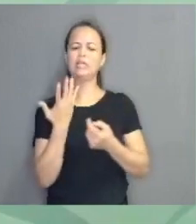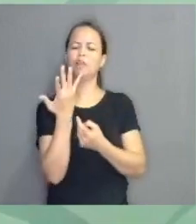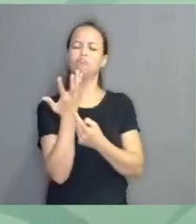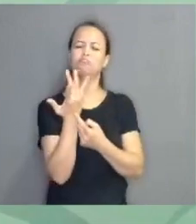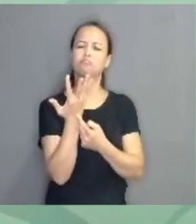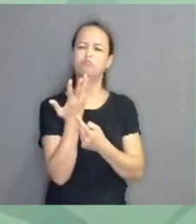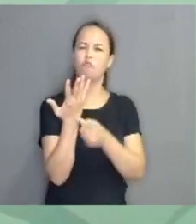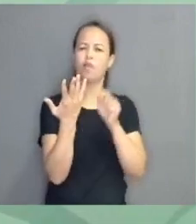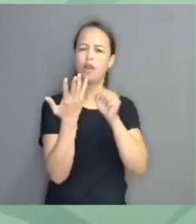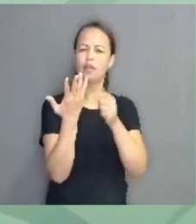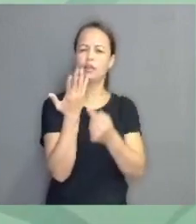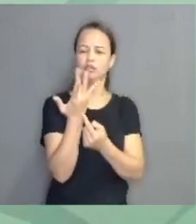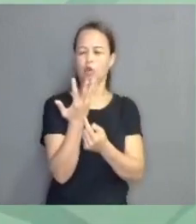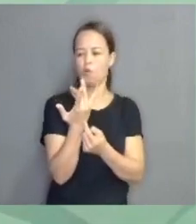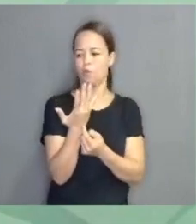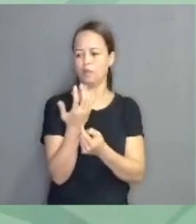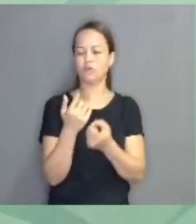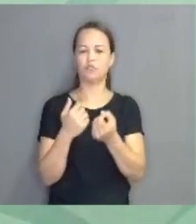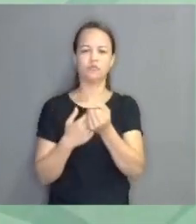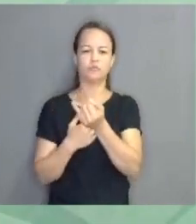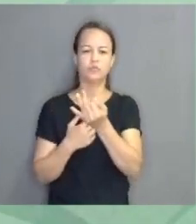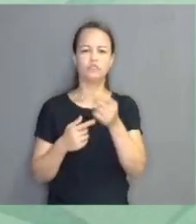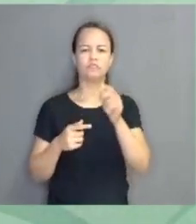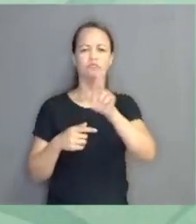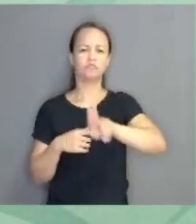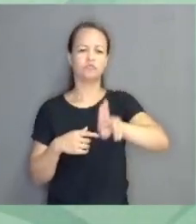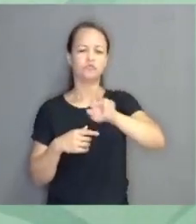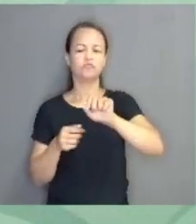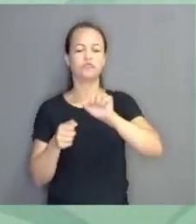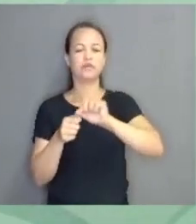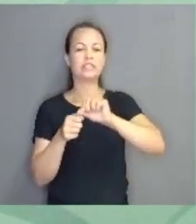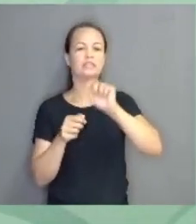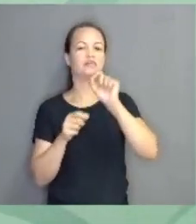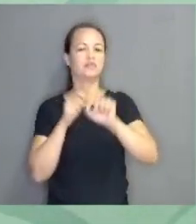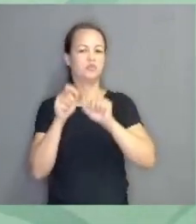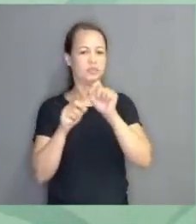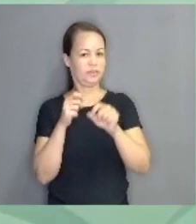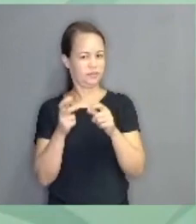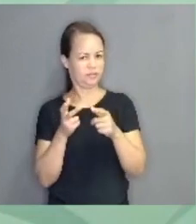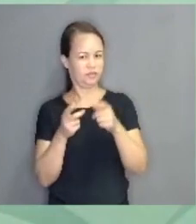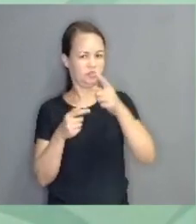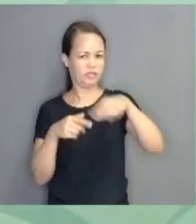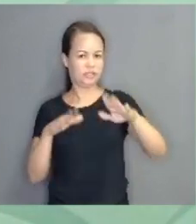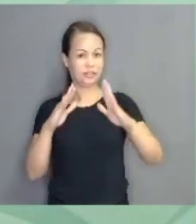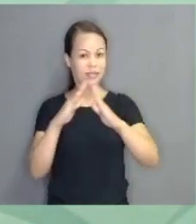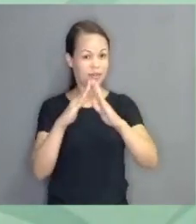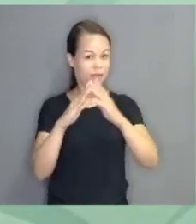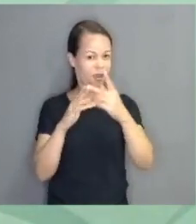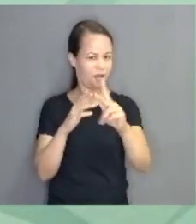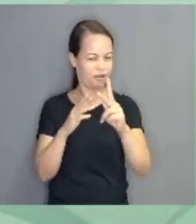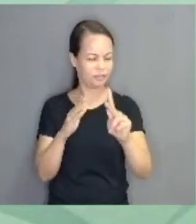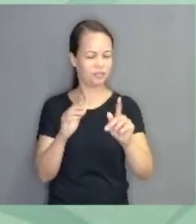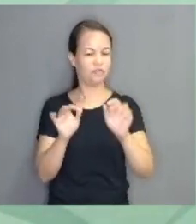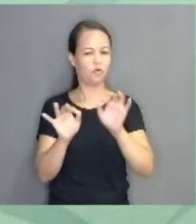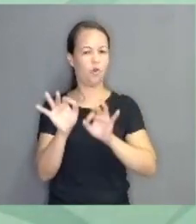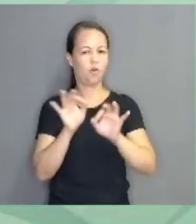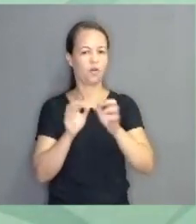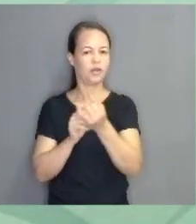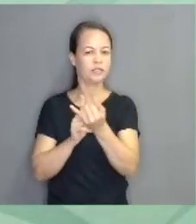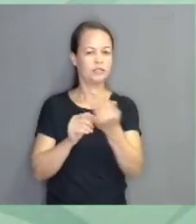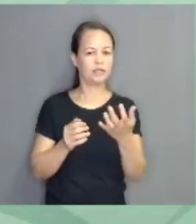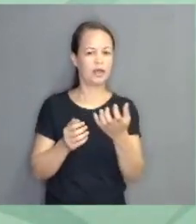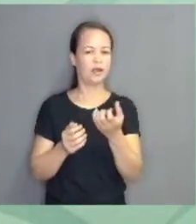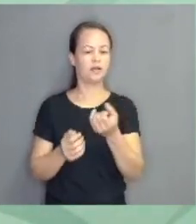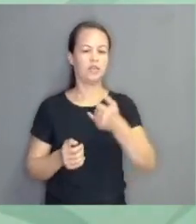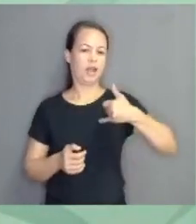que vocês vão fazer? Vocês vão desenhar aí em casa as velinhas para completar a sua idade. E depois